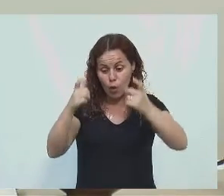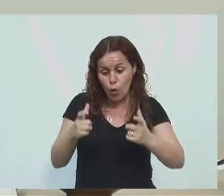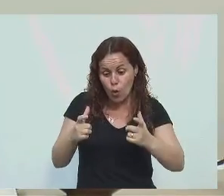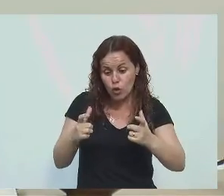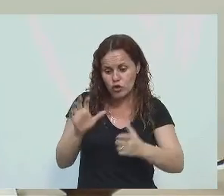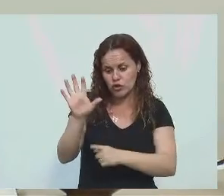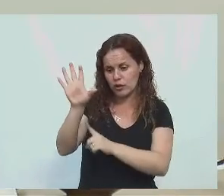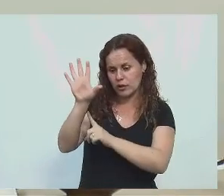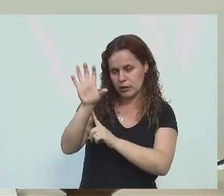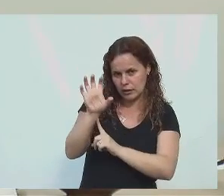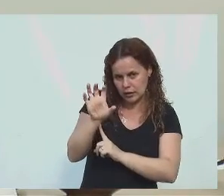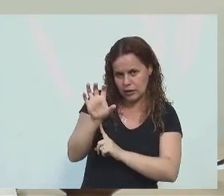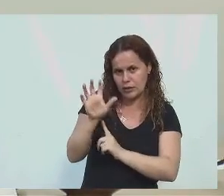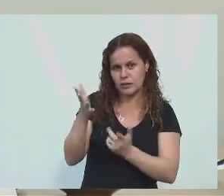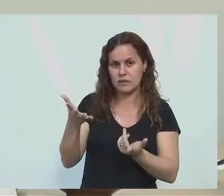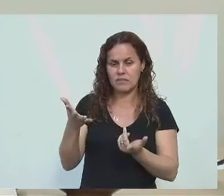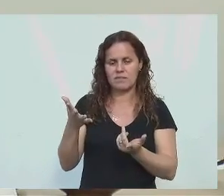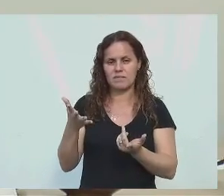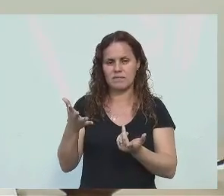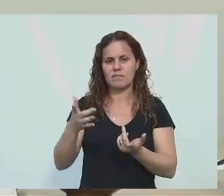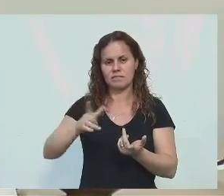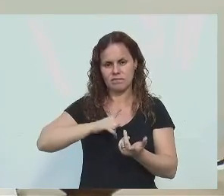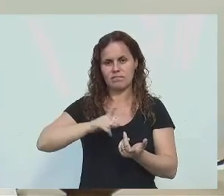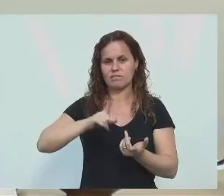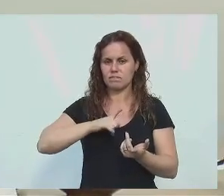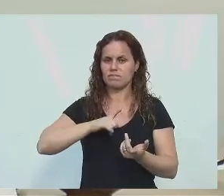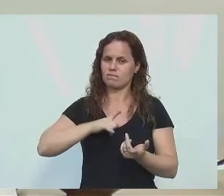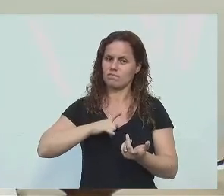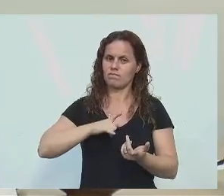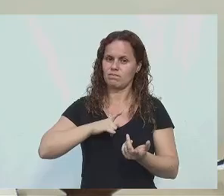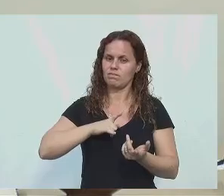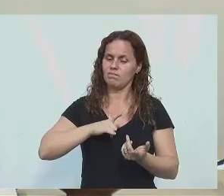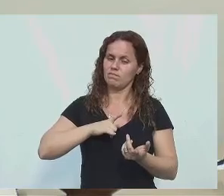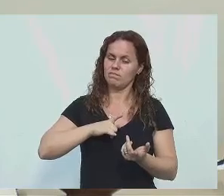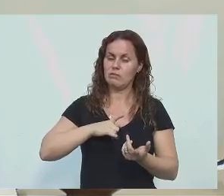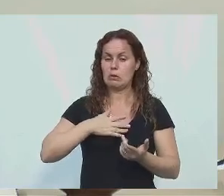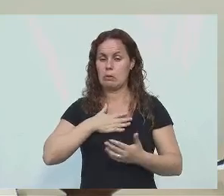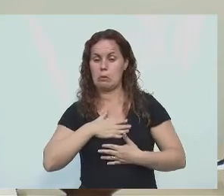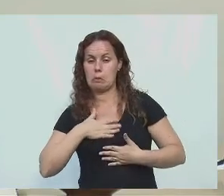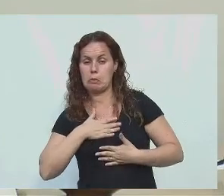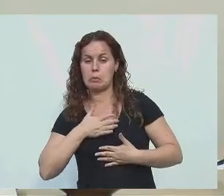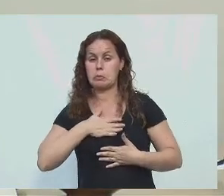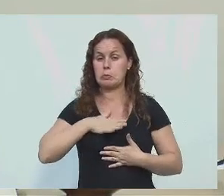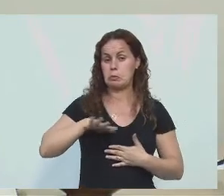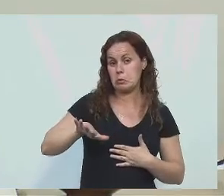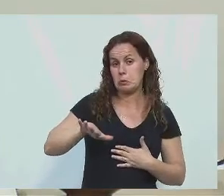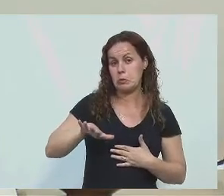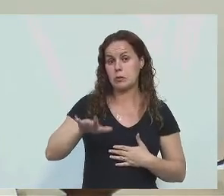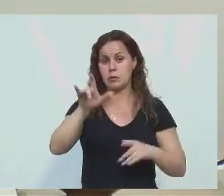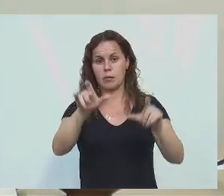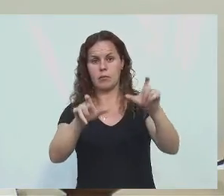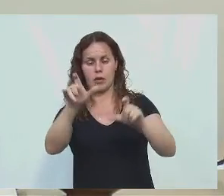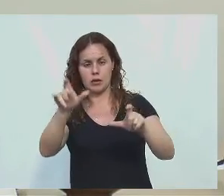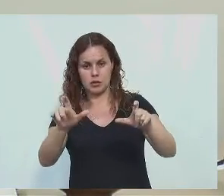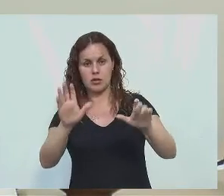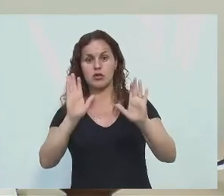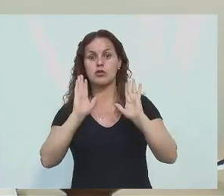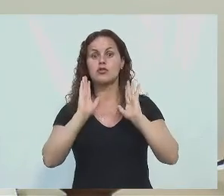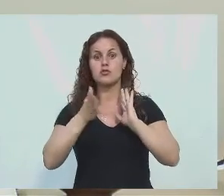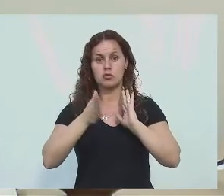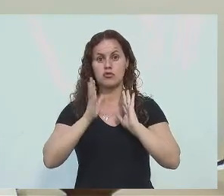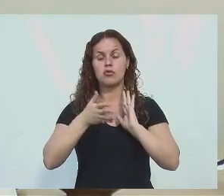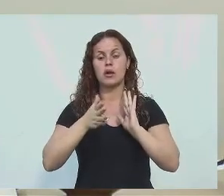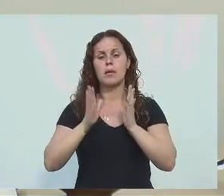antena, tem se havido a insatisfação da população. Um passo à frente, já não estamos no mesmo